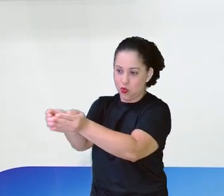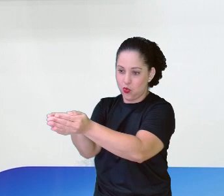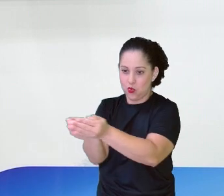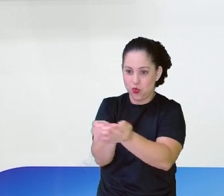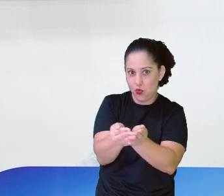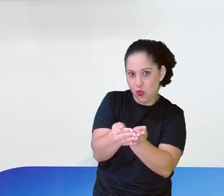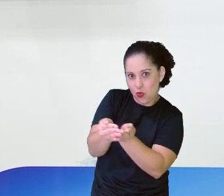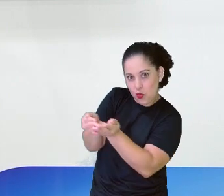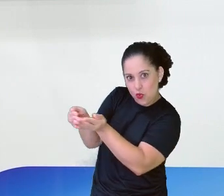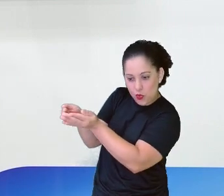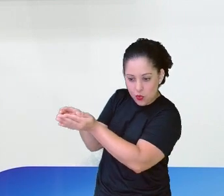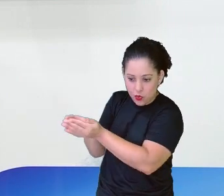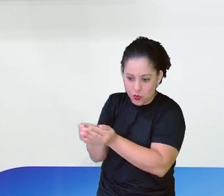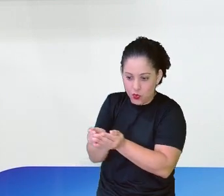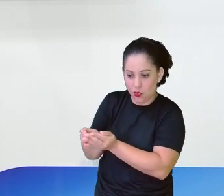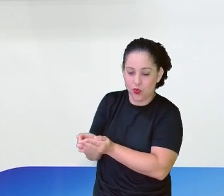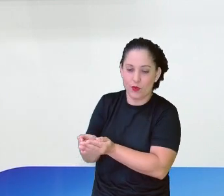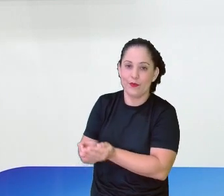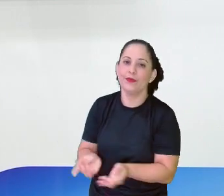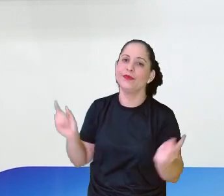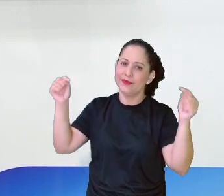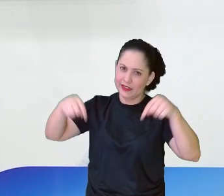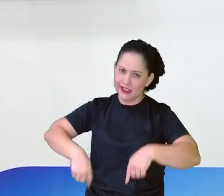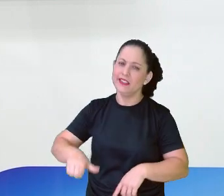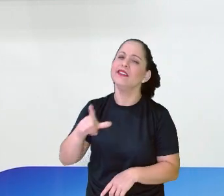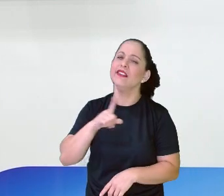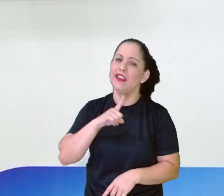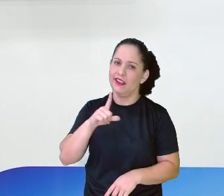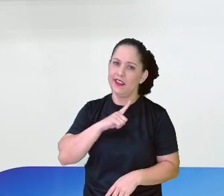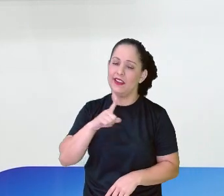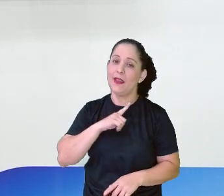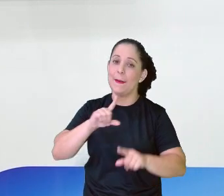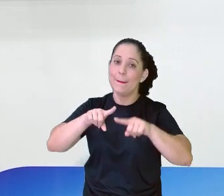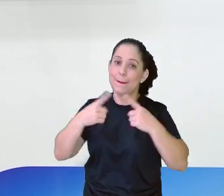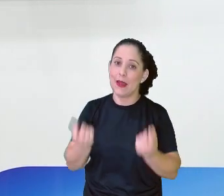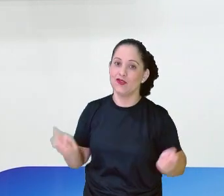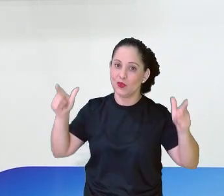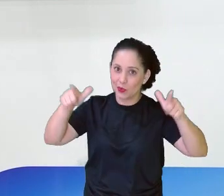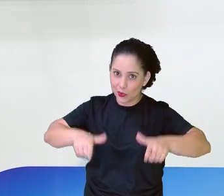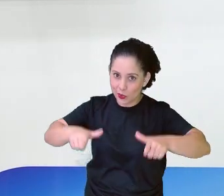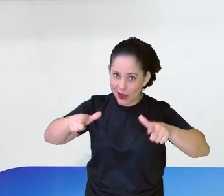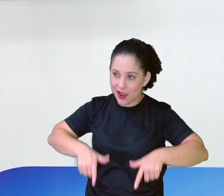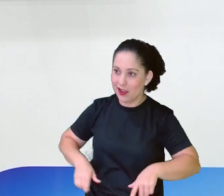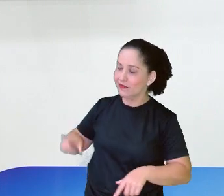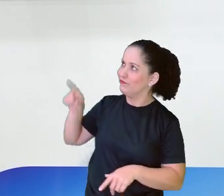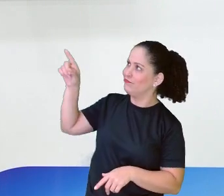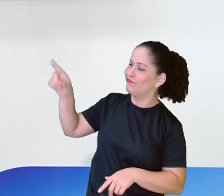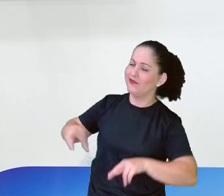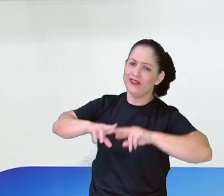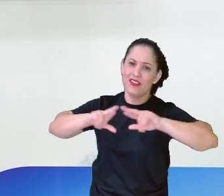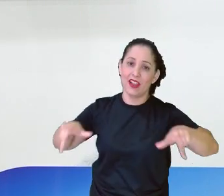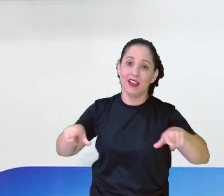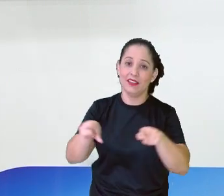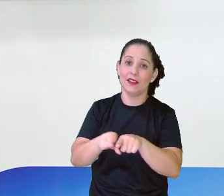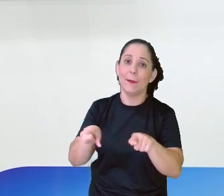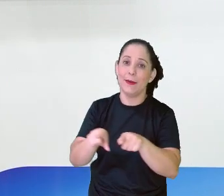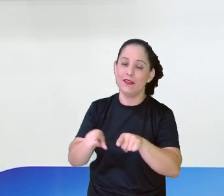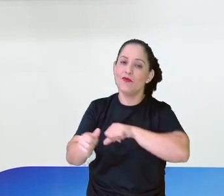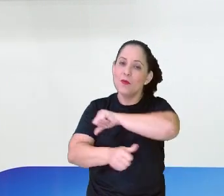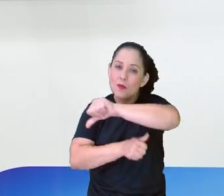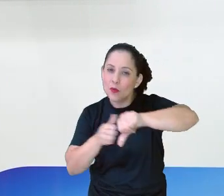aqui. A gente ainda tem porto, mas os navios que a gente recebe não tem mais esse formato, porque eles foram modificados também com o